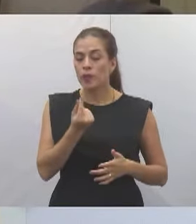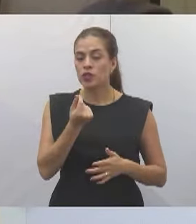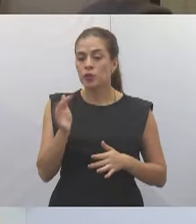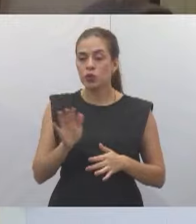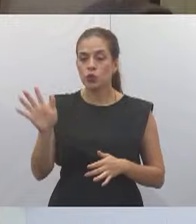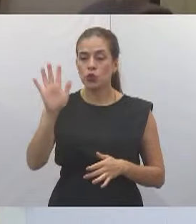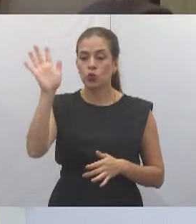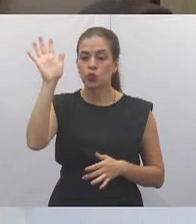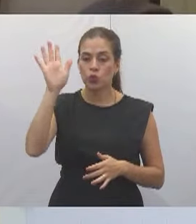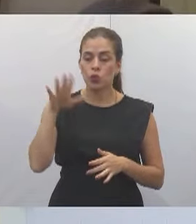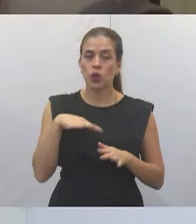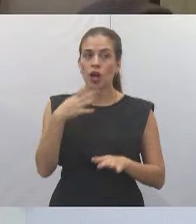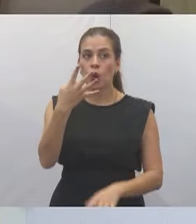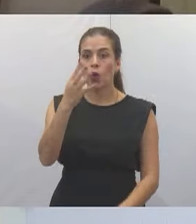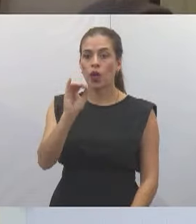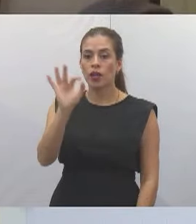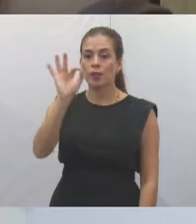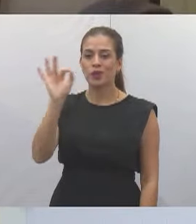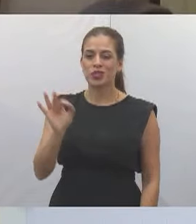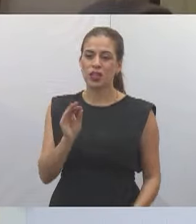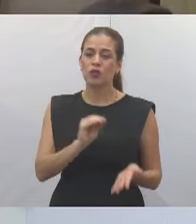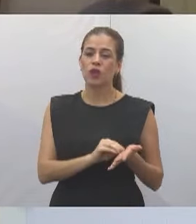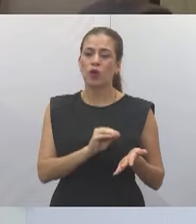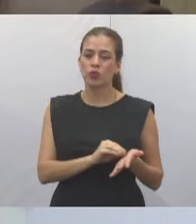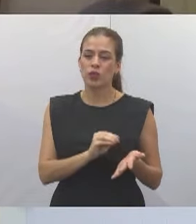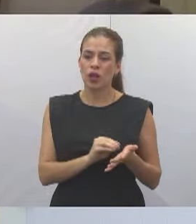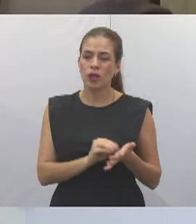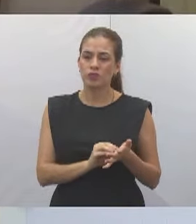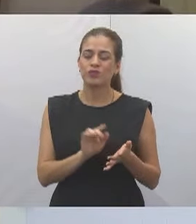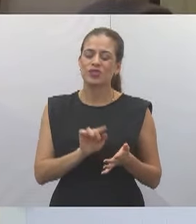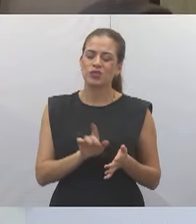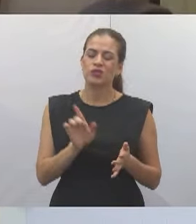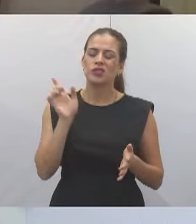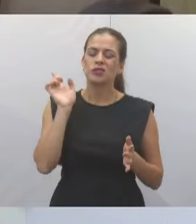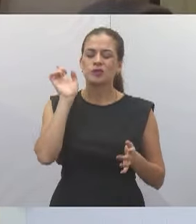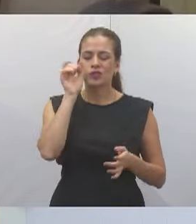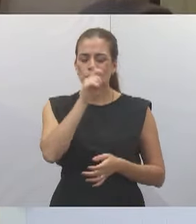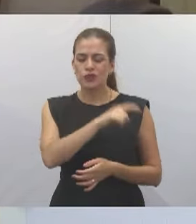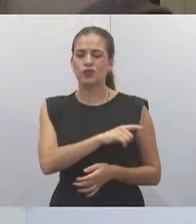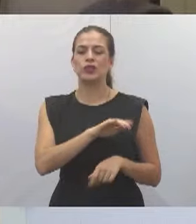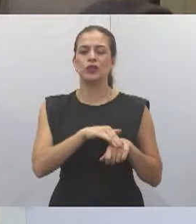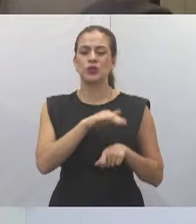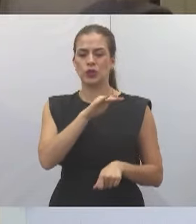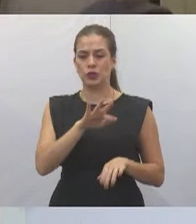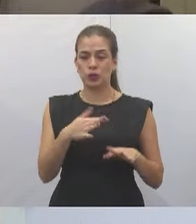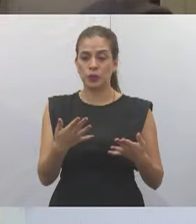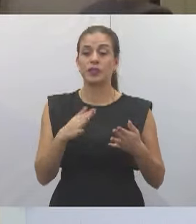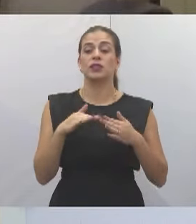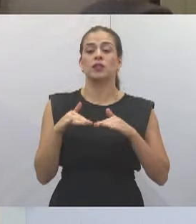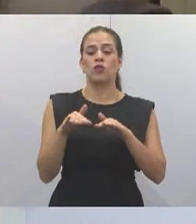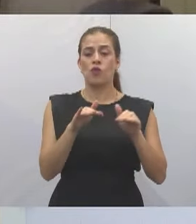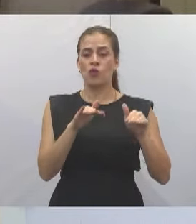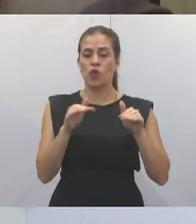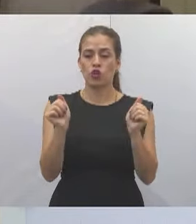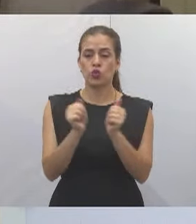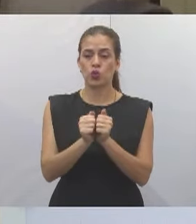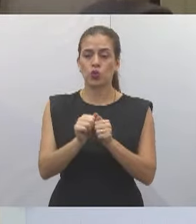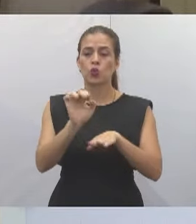40%. Esse, sim, tem dado um pouco mais de trabalho, mas a gente está equacionando junto ao